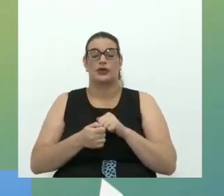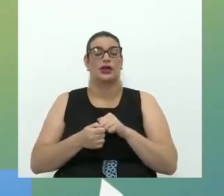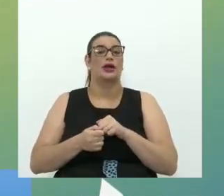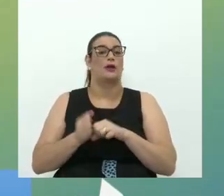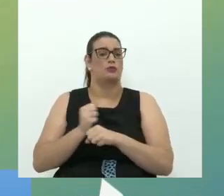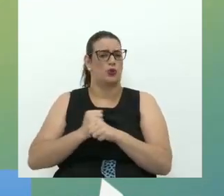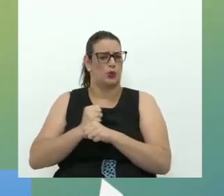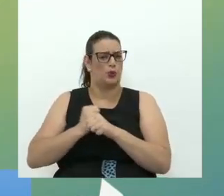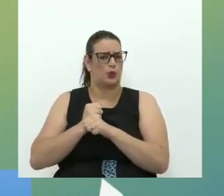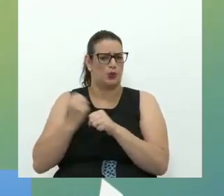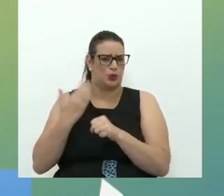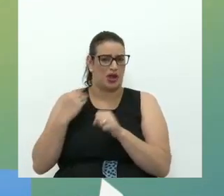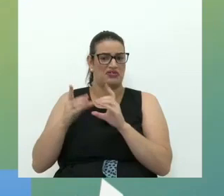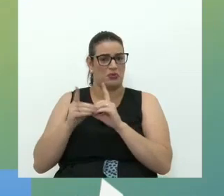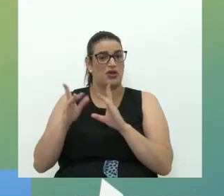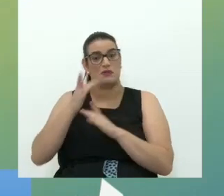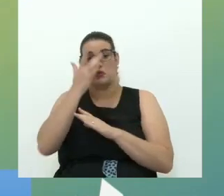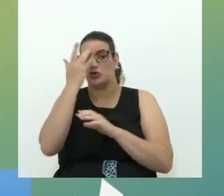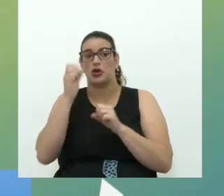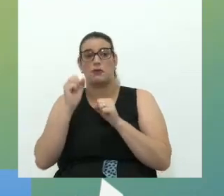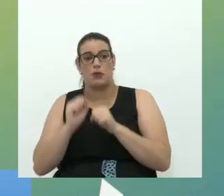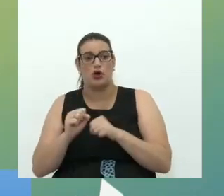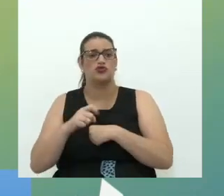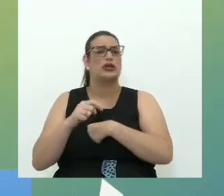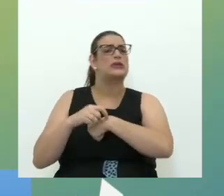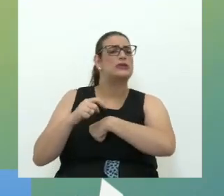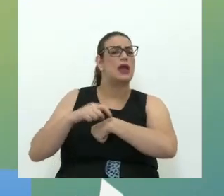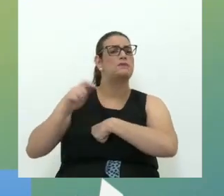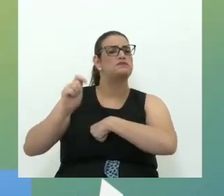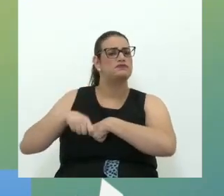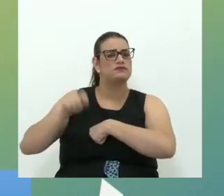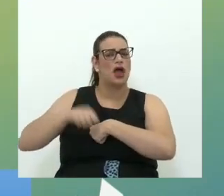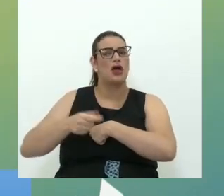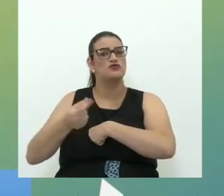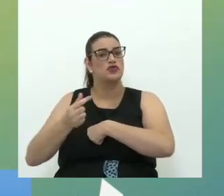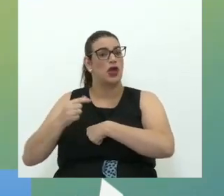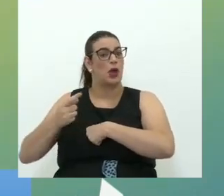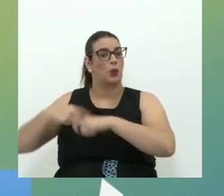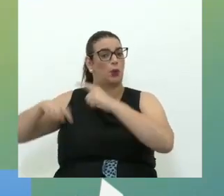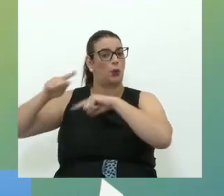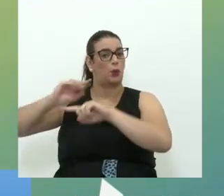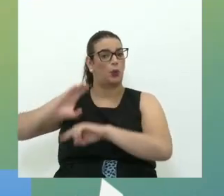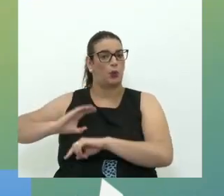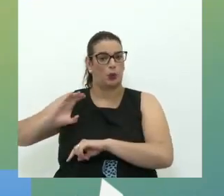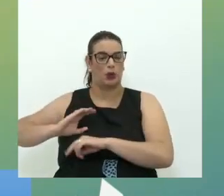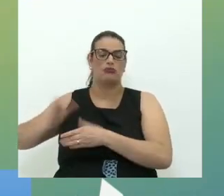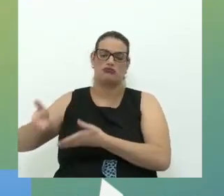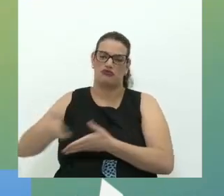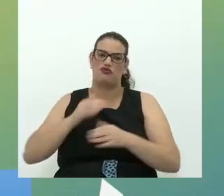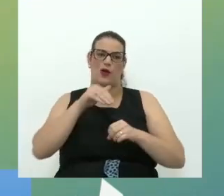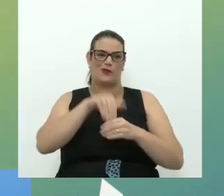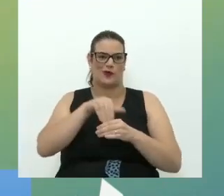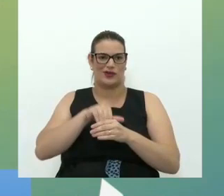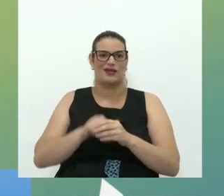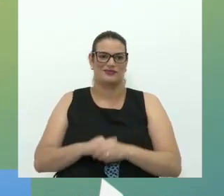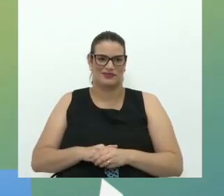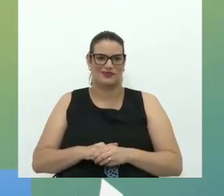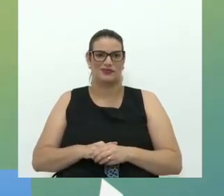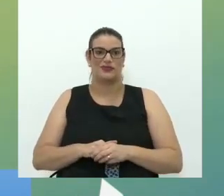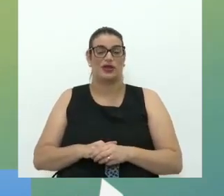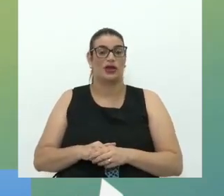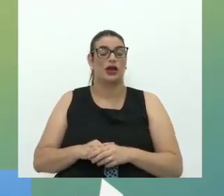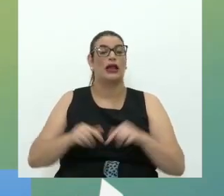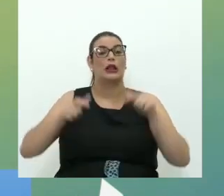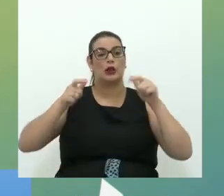realmente era para quem podia para quem tinha tempo para quem tinha dinheiro a o berço da Democracia que é a